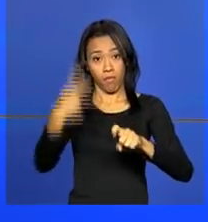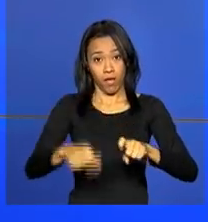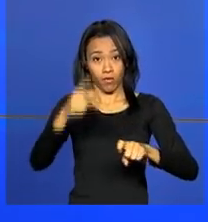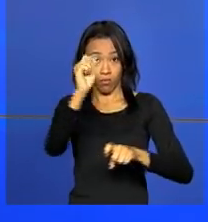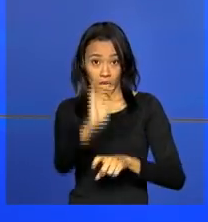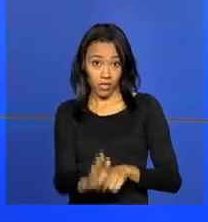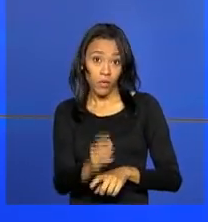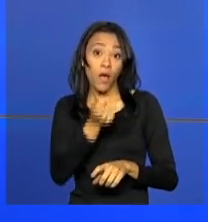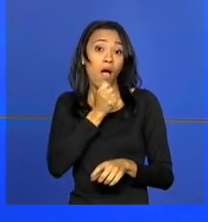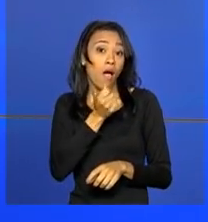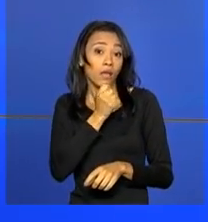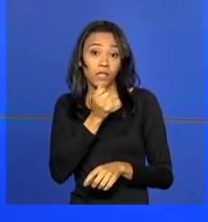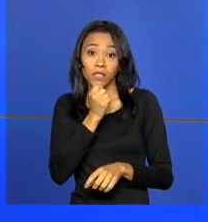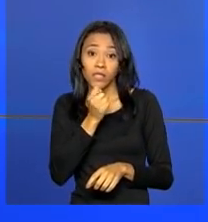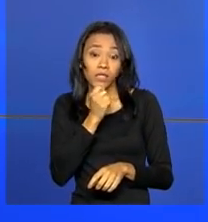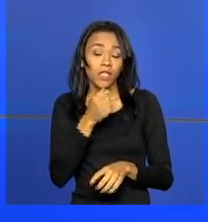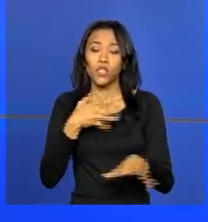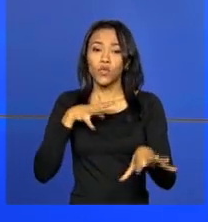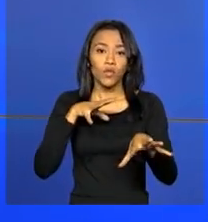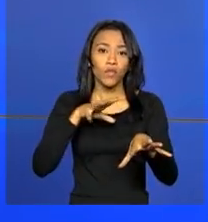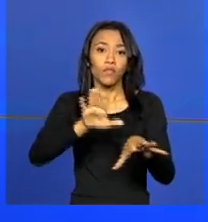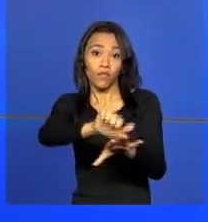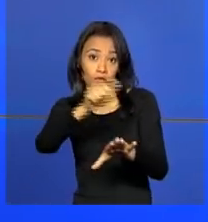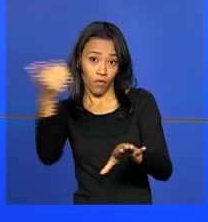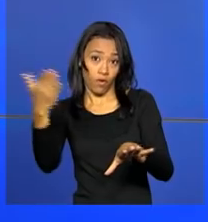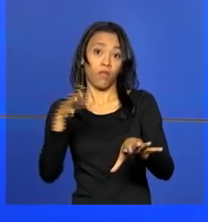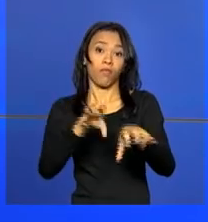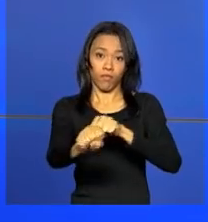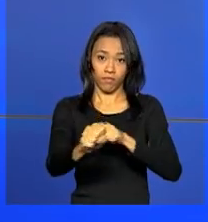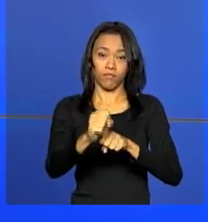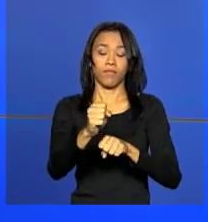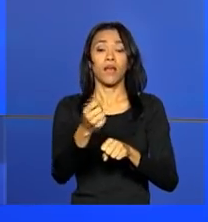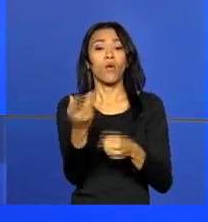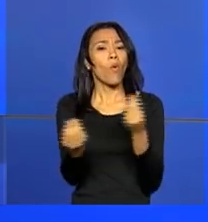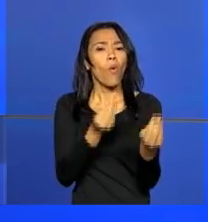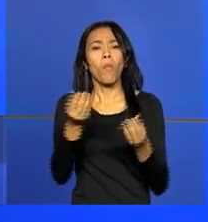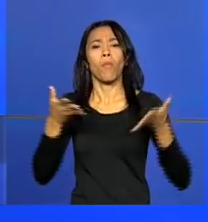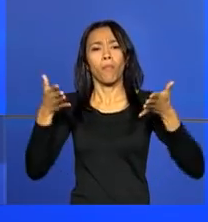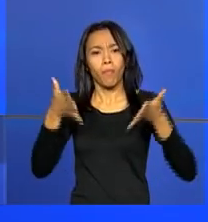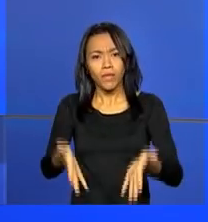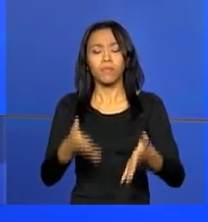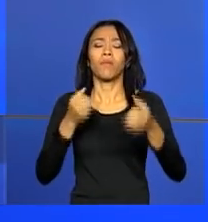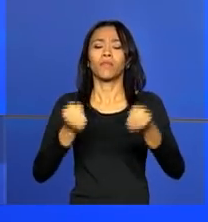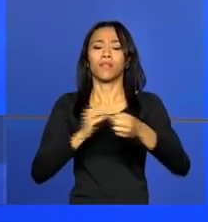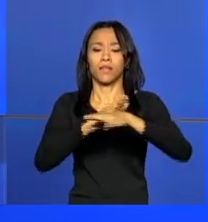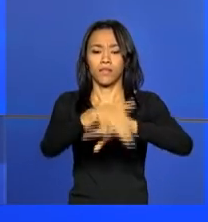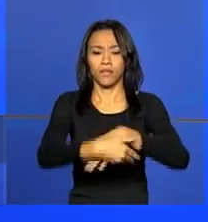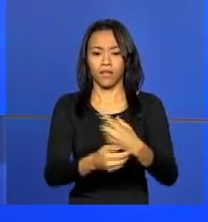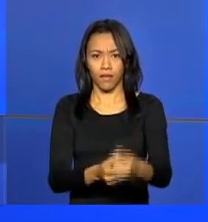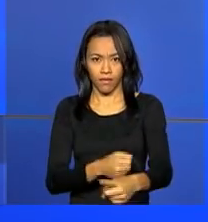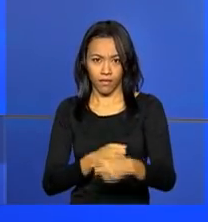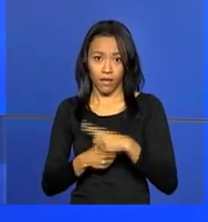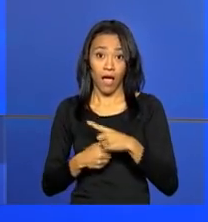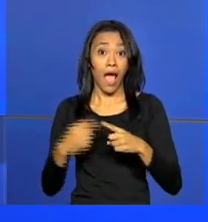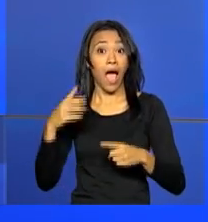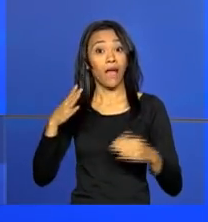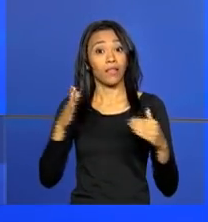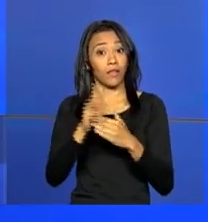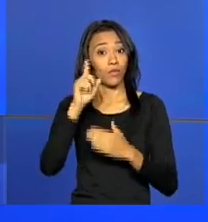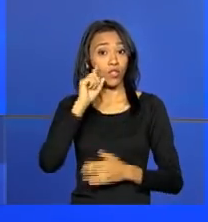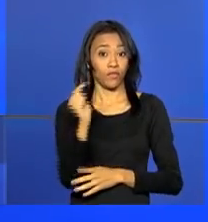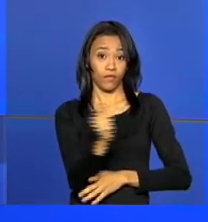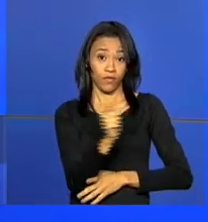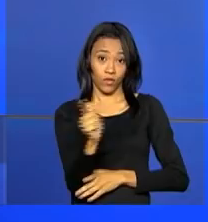não preenchimento, para brasileiros formados no exterior. Para participar, basta acessar o sistema do Mais Médicos até o dia 22 de